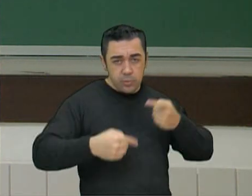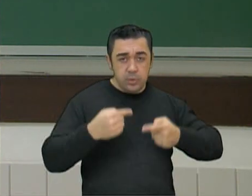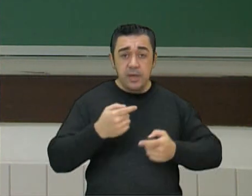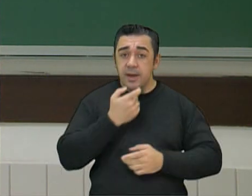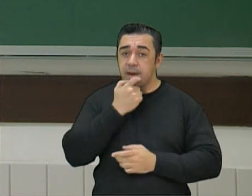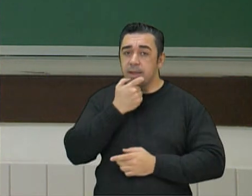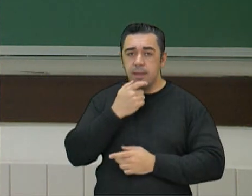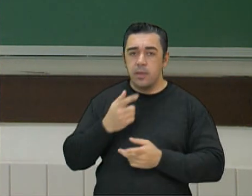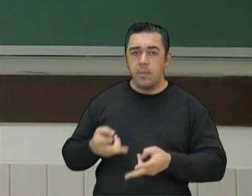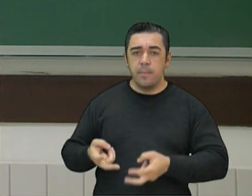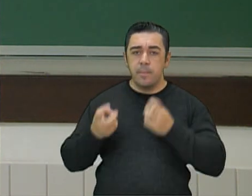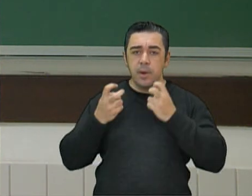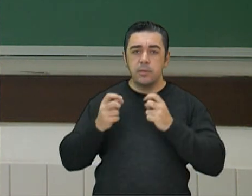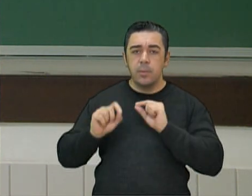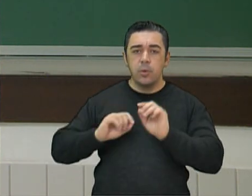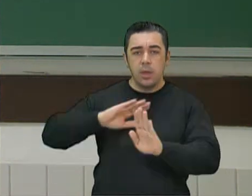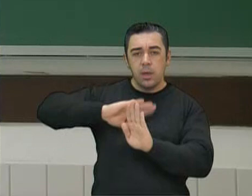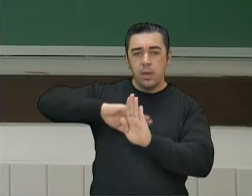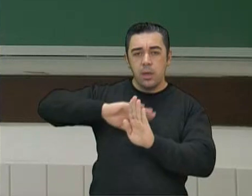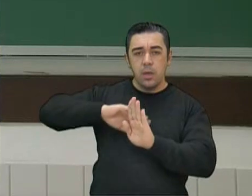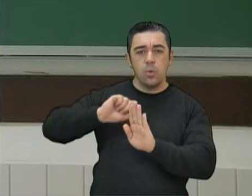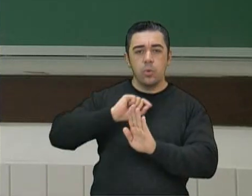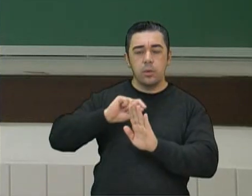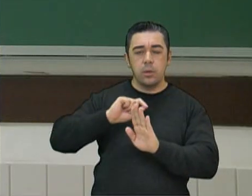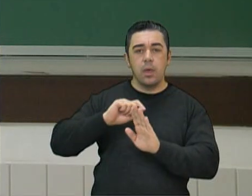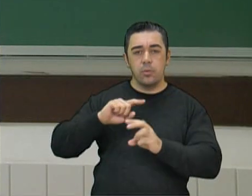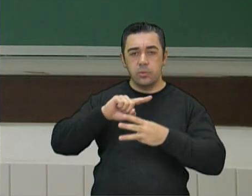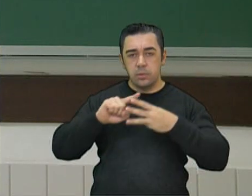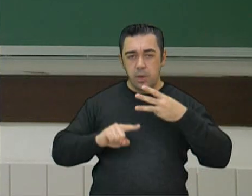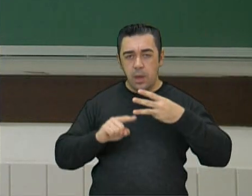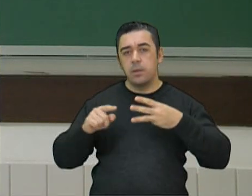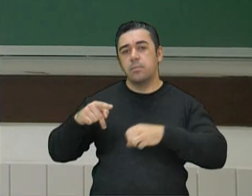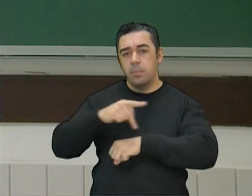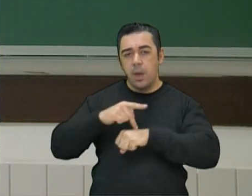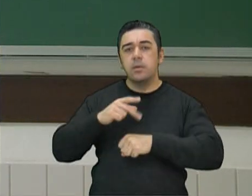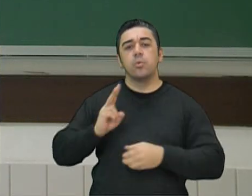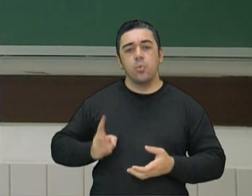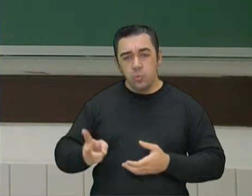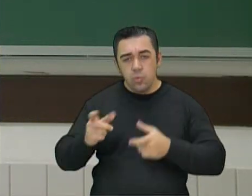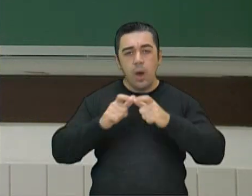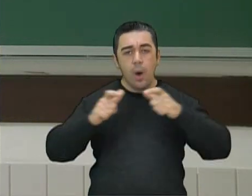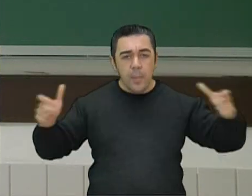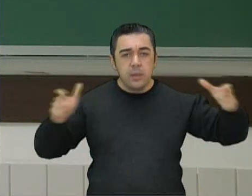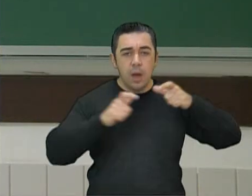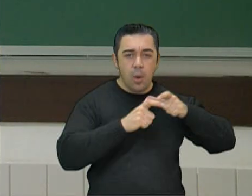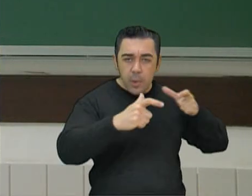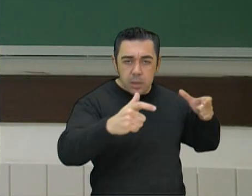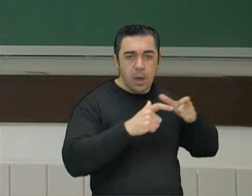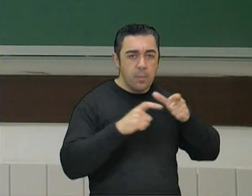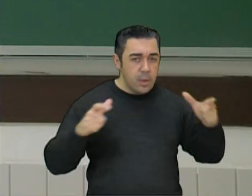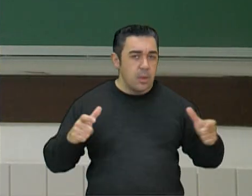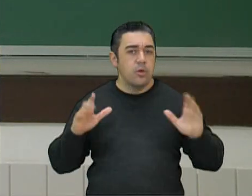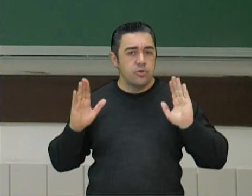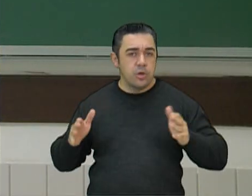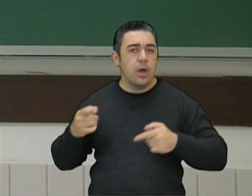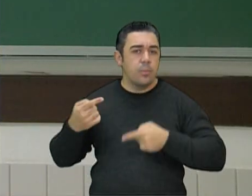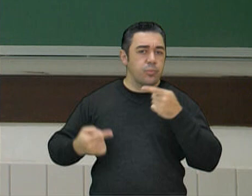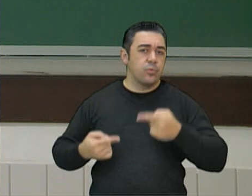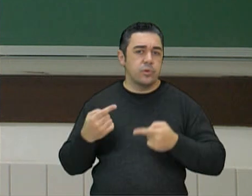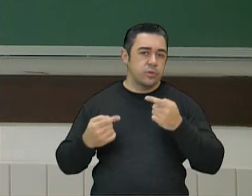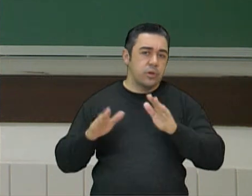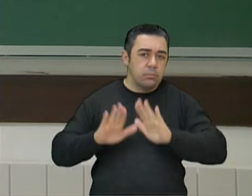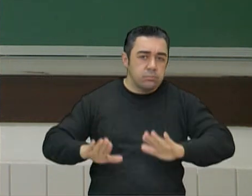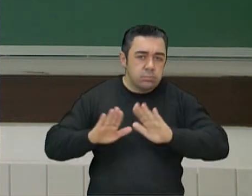Inglaterra não percebe as intenções dos países do eixo de continuarem aumentando os seus territórios. Essa política de apaziguamento, então,